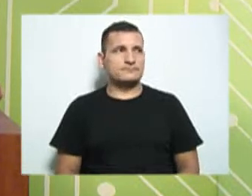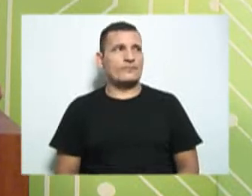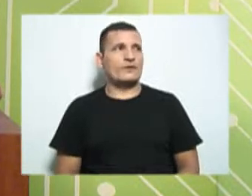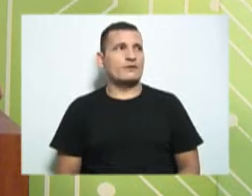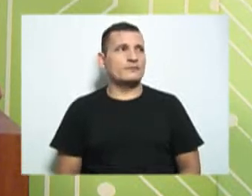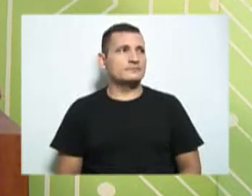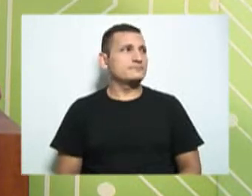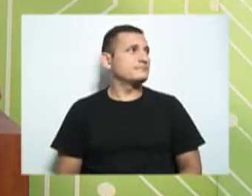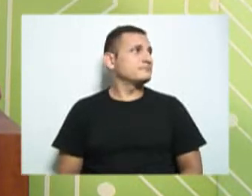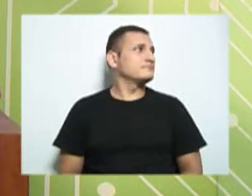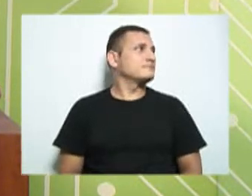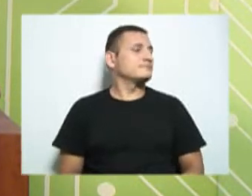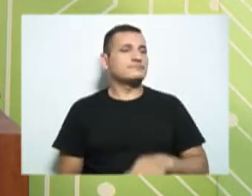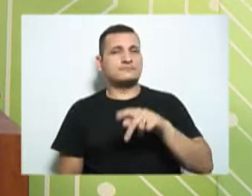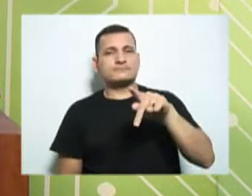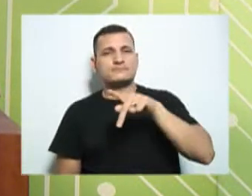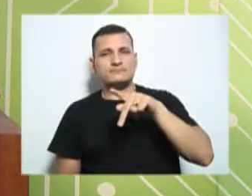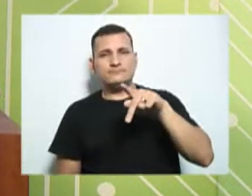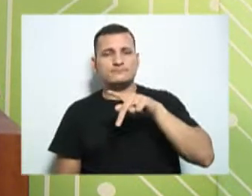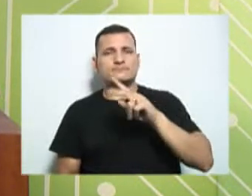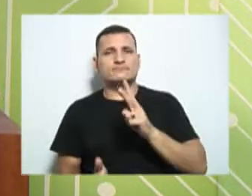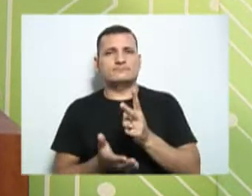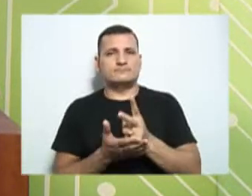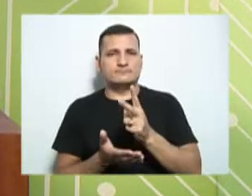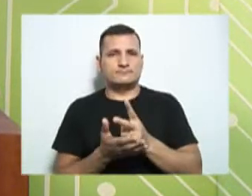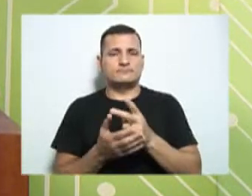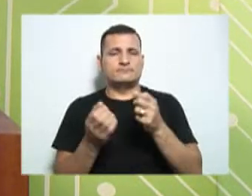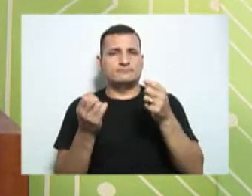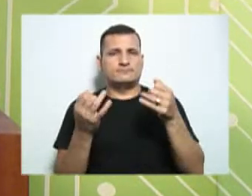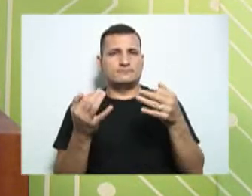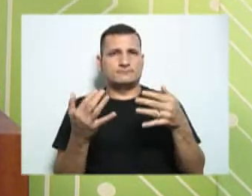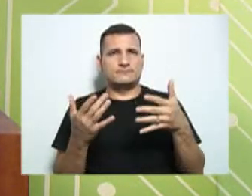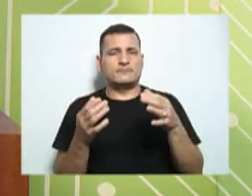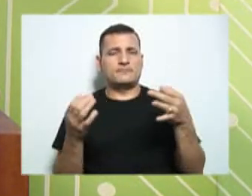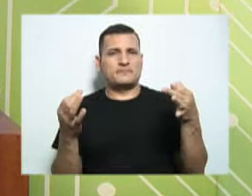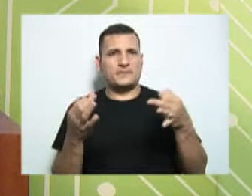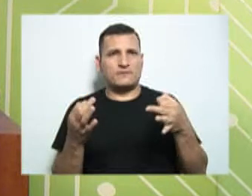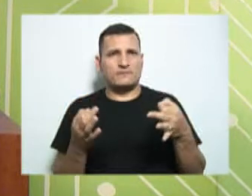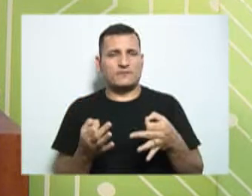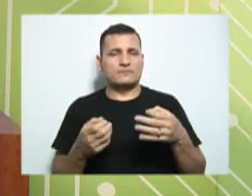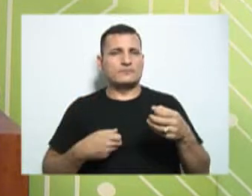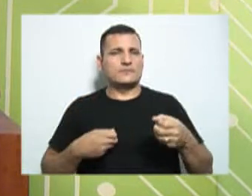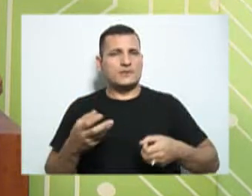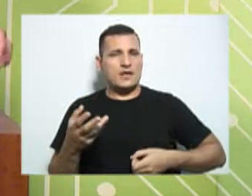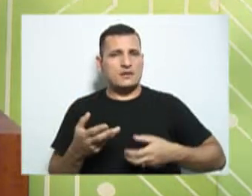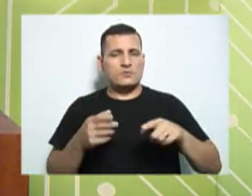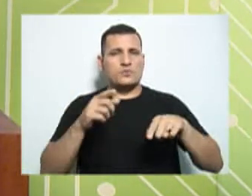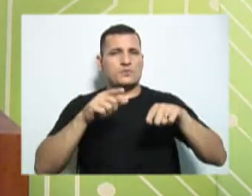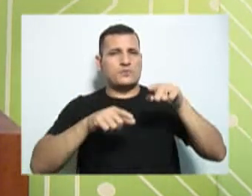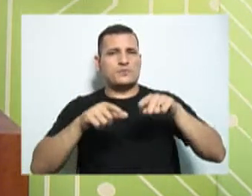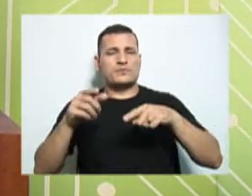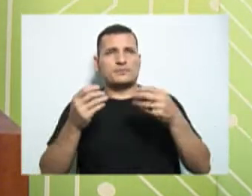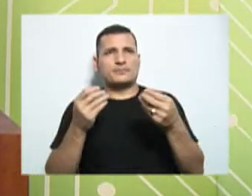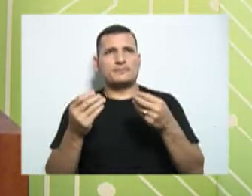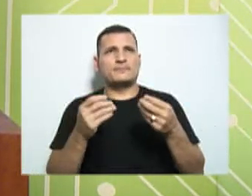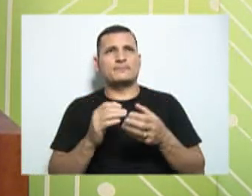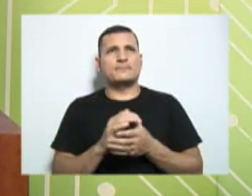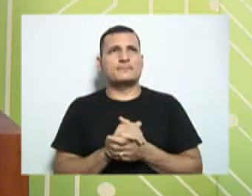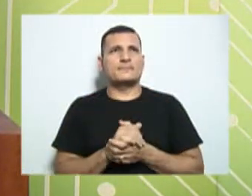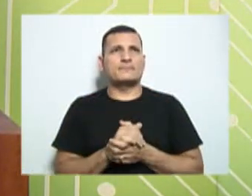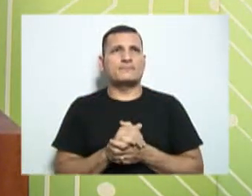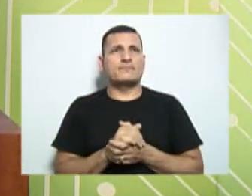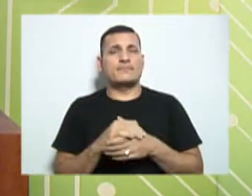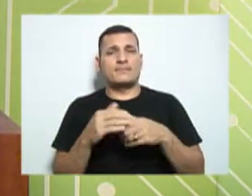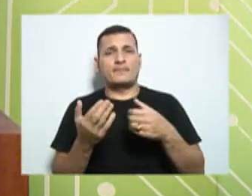Professora Fernanda, sempre craque aí com relação de custeio por absorção e custeio variável, com essa diferenciação. O que a